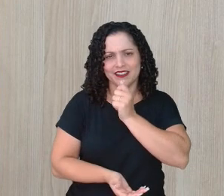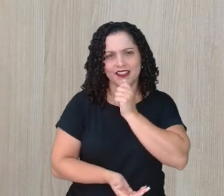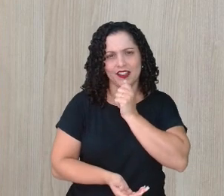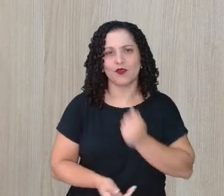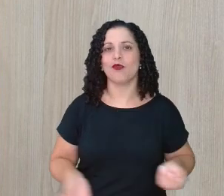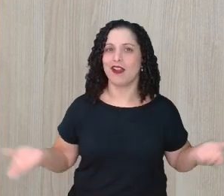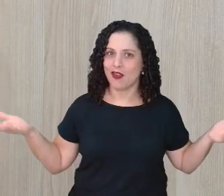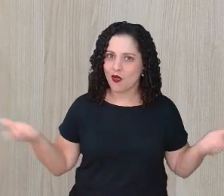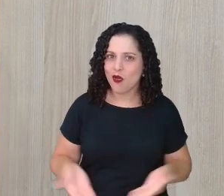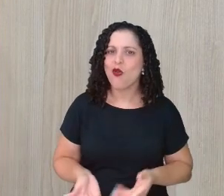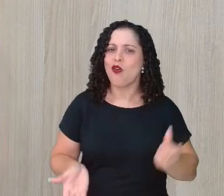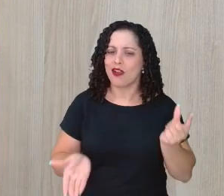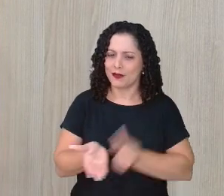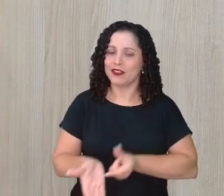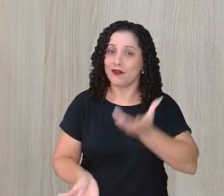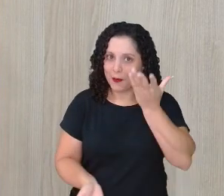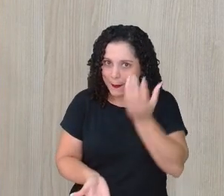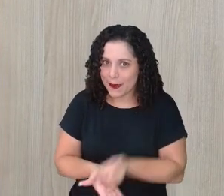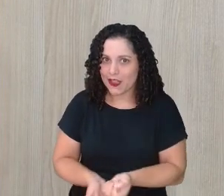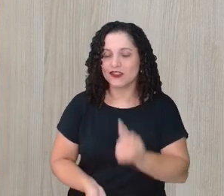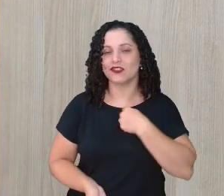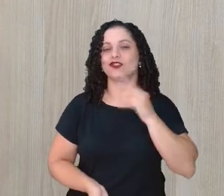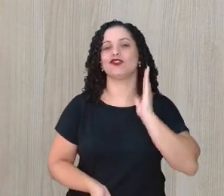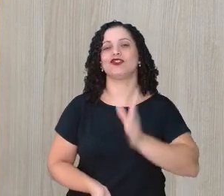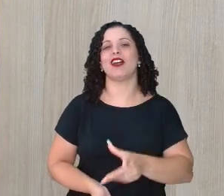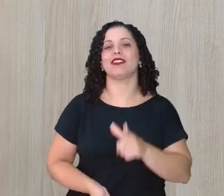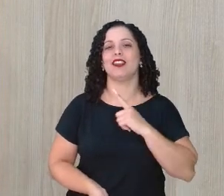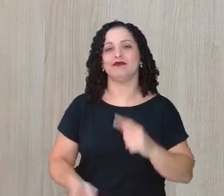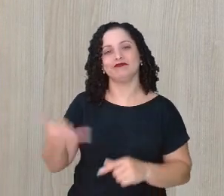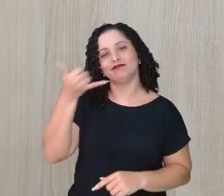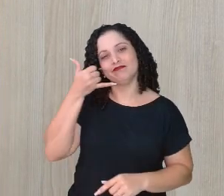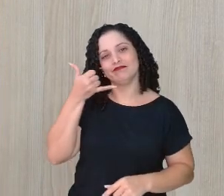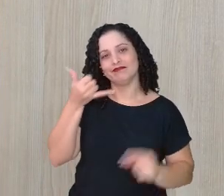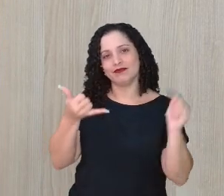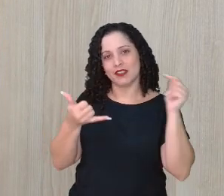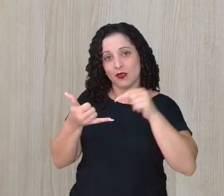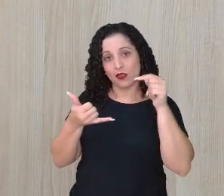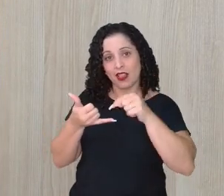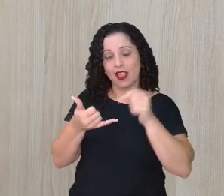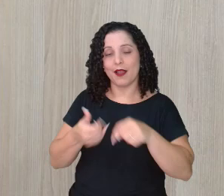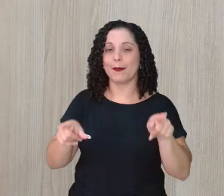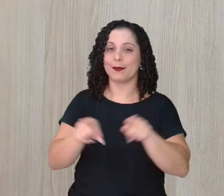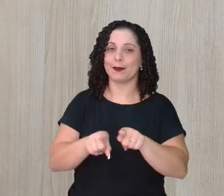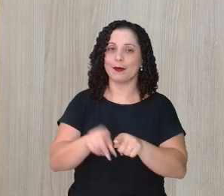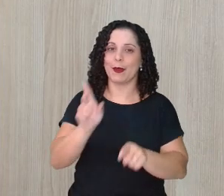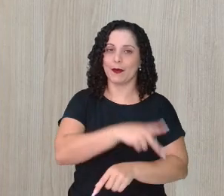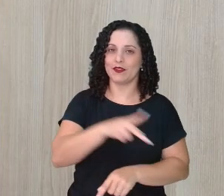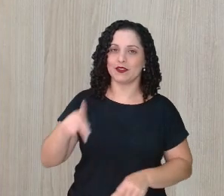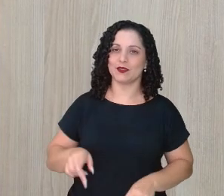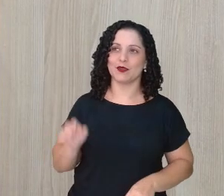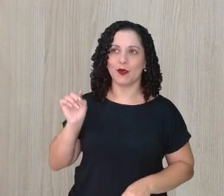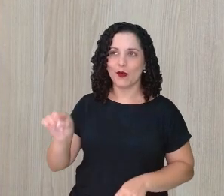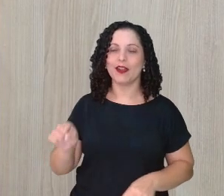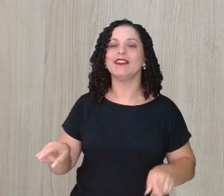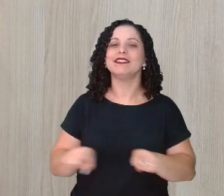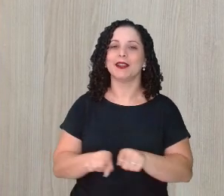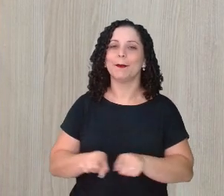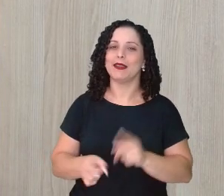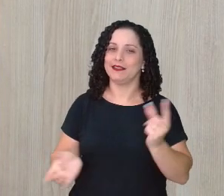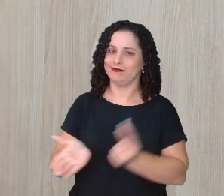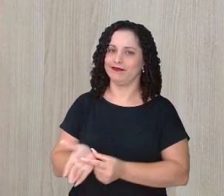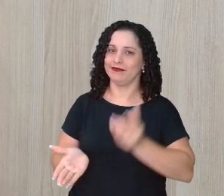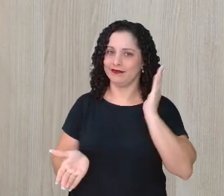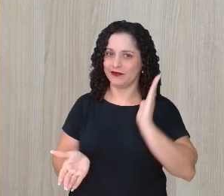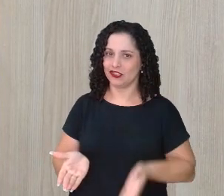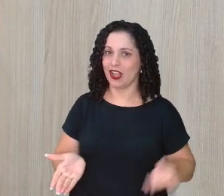do aplicativo, baixa aí no seu celular. Eu já tenho ele aqui no meu celular. A professora Vanessa também já tem no dela. Então, ó,